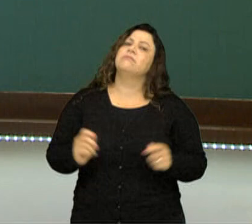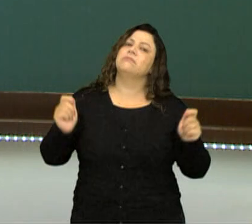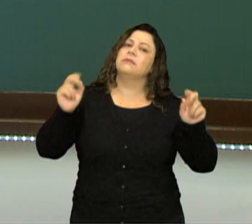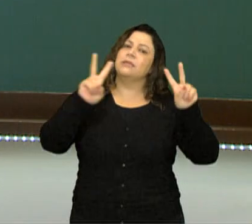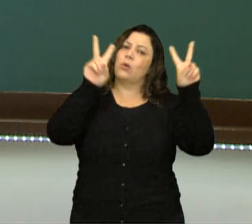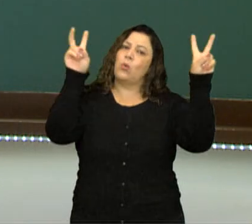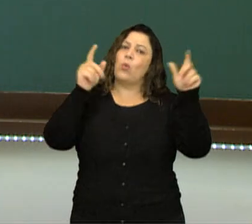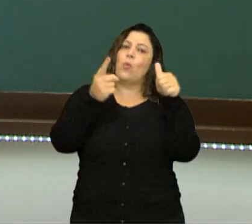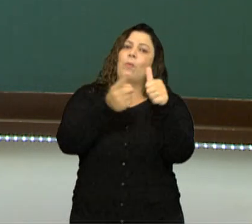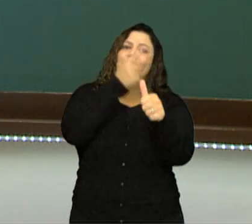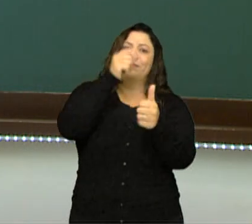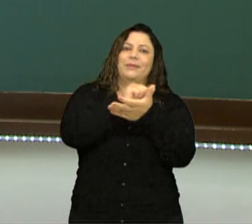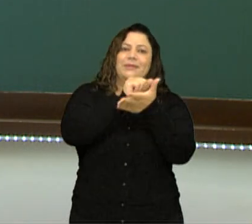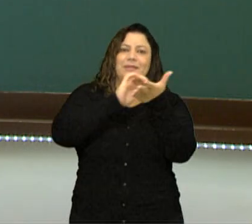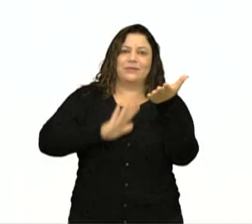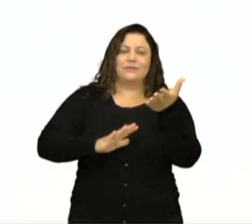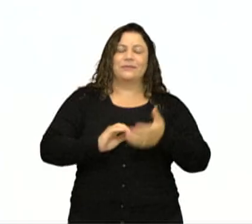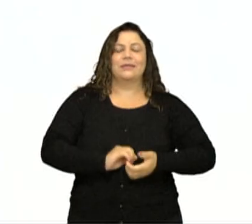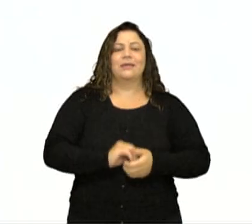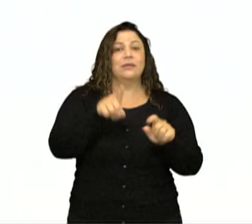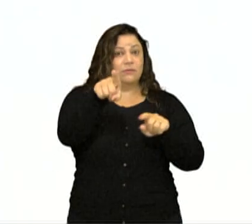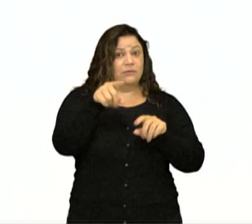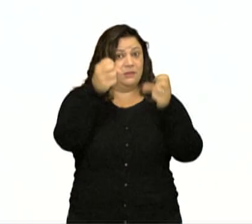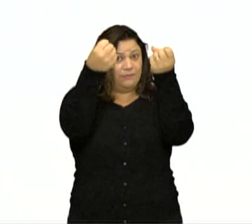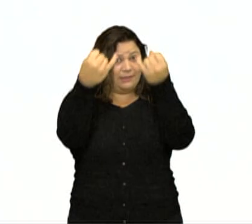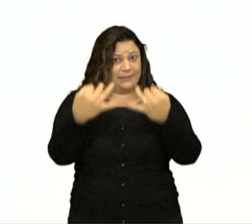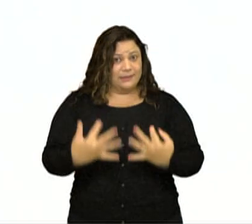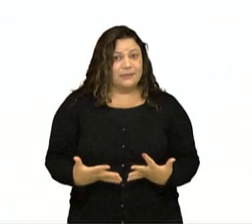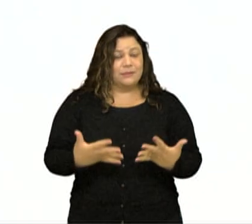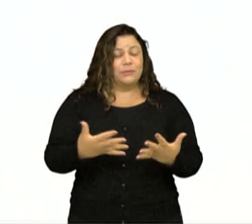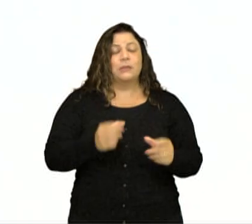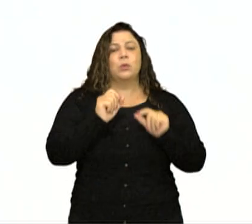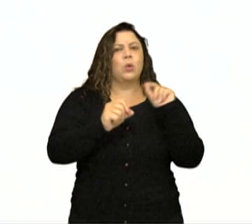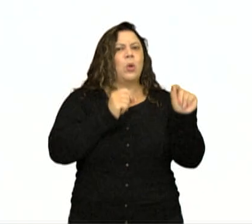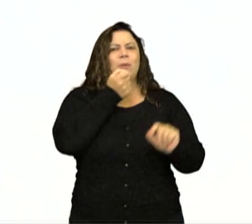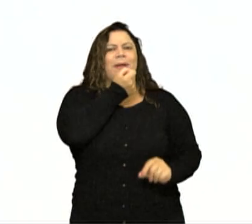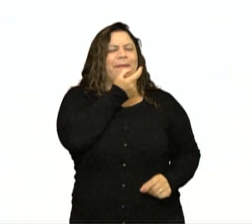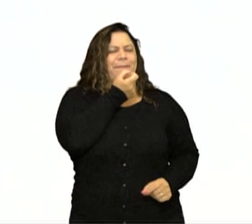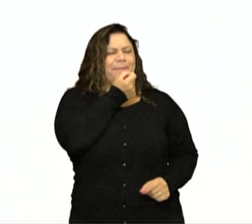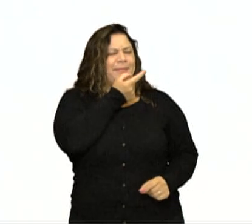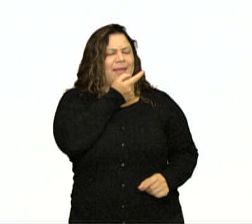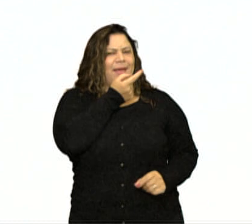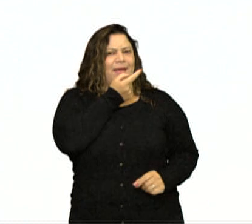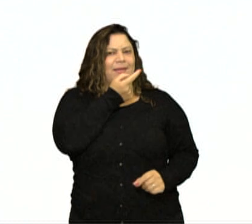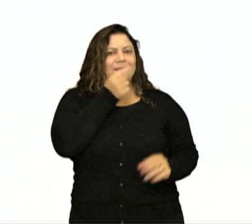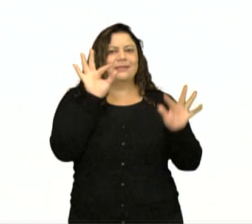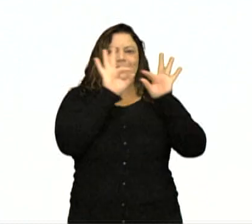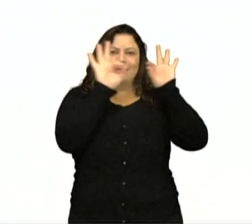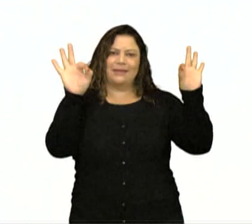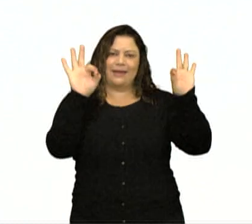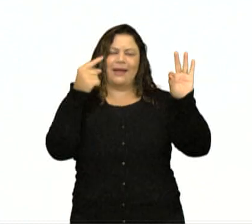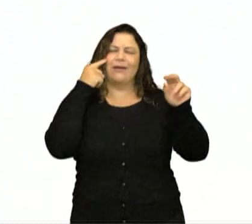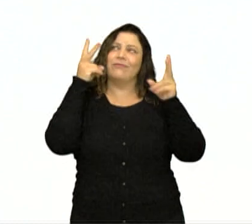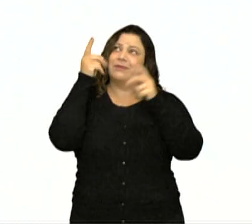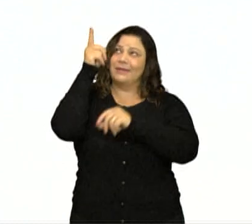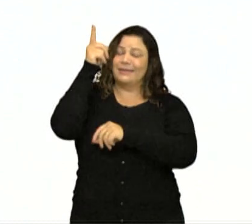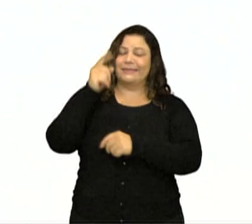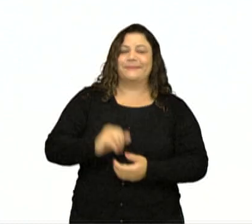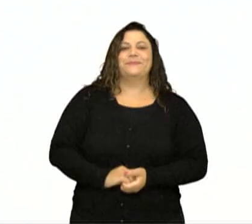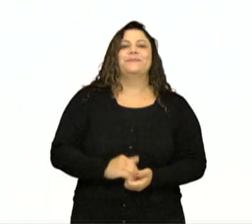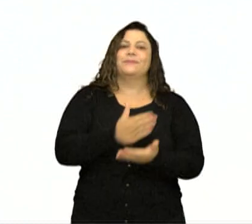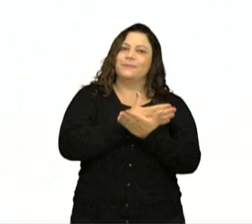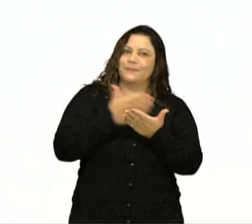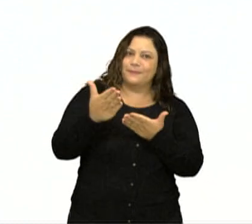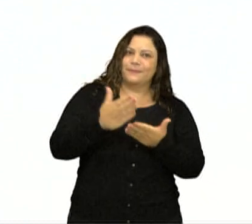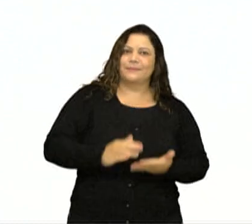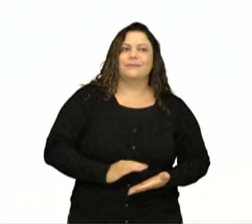nosso primeiro exercício. Explique o humor que se estabelece na frase de Armandinho. Comece.